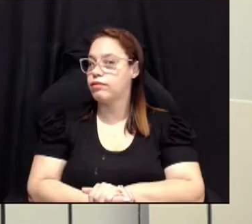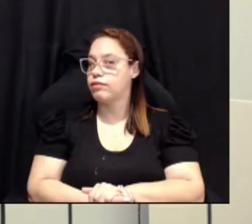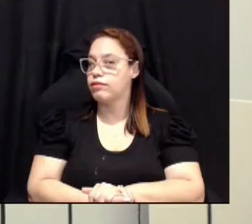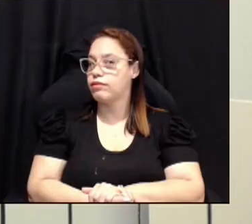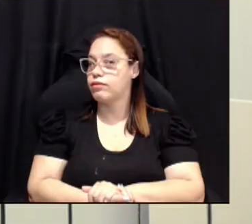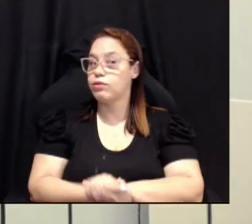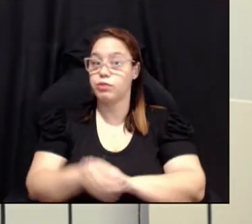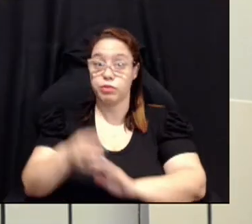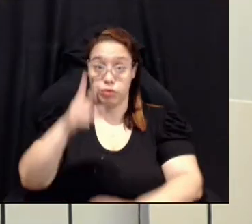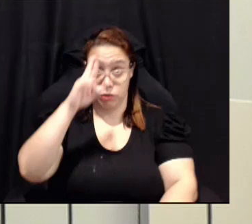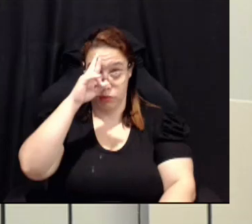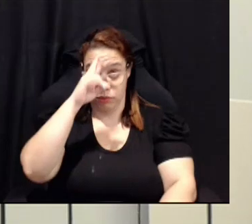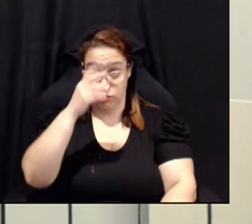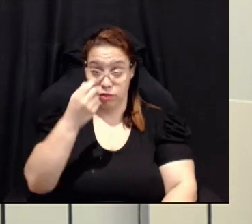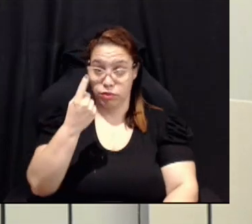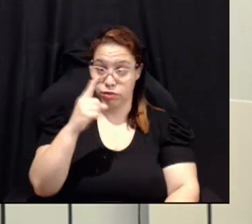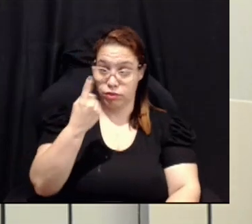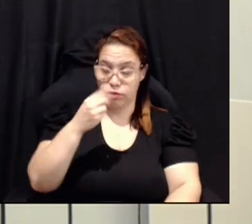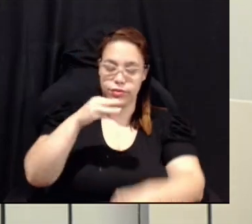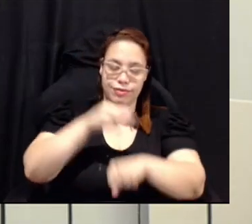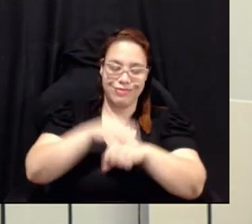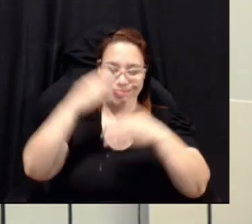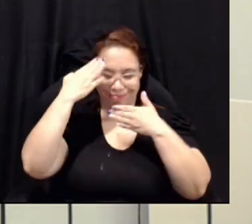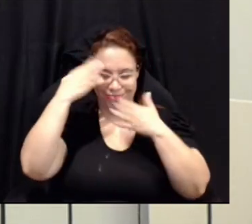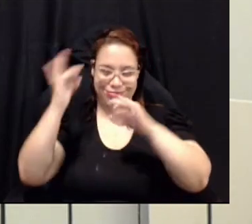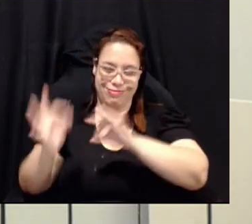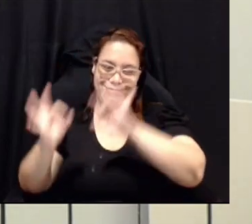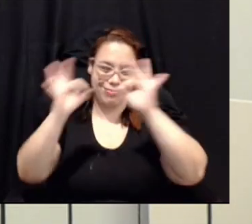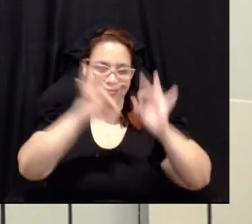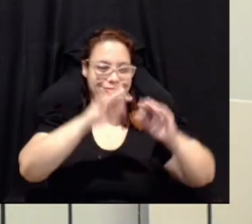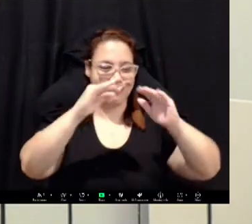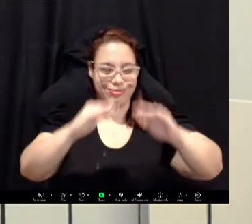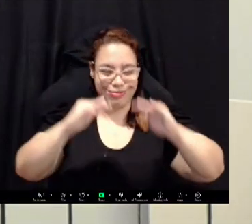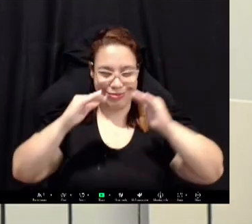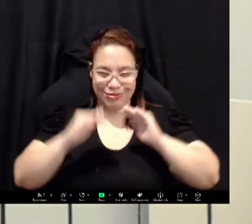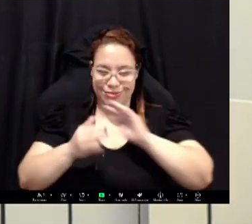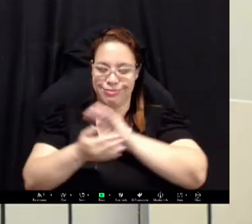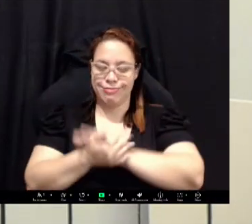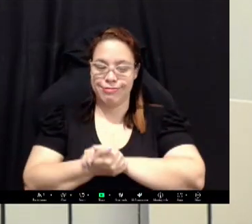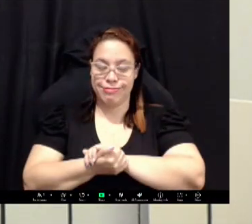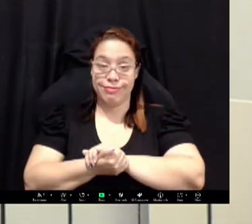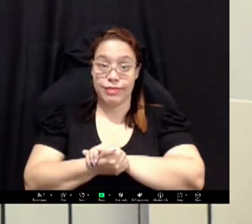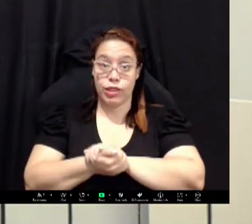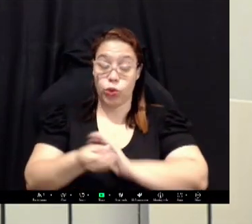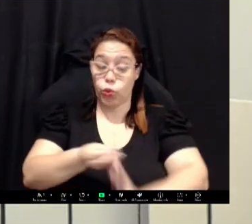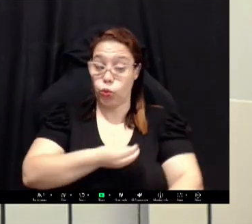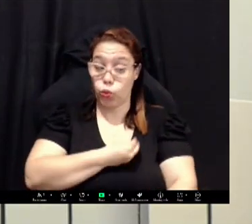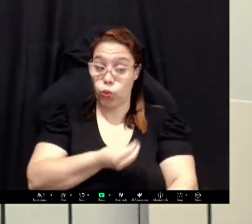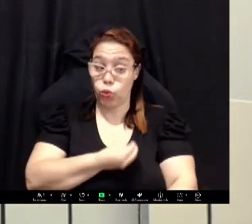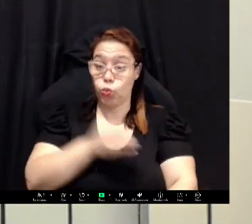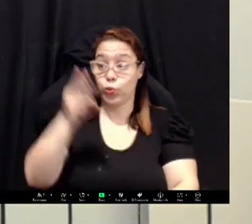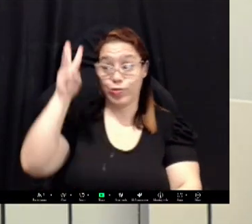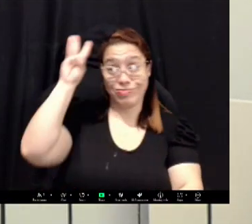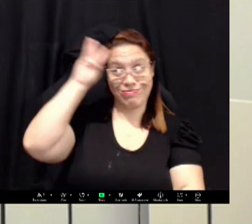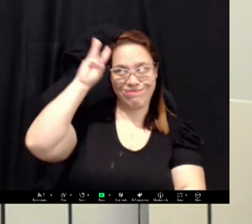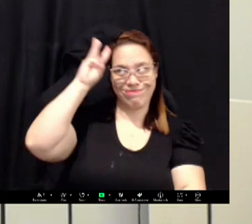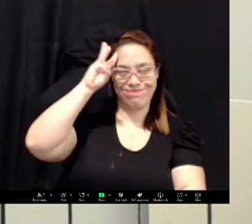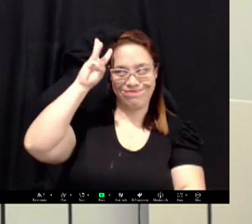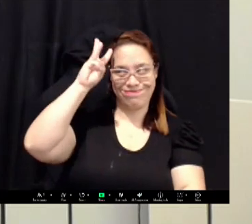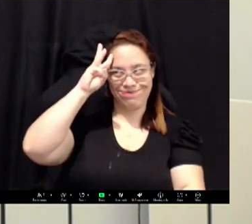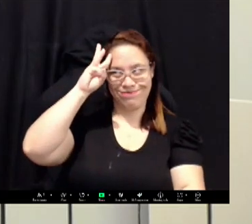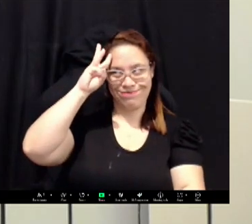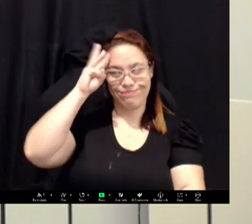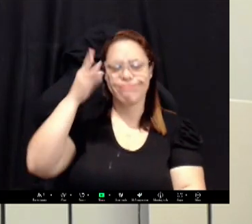Meio-dia, mais 11 minutos. Muito obrigado pela sua companhia, pela sua audiência. Estamos ao vivo nesta terça-feira. Vamos falar